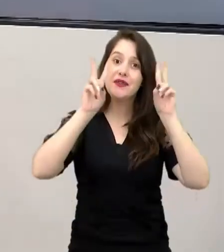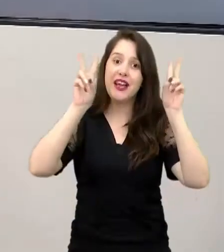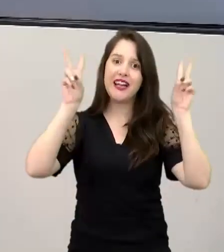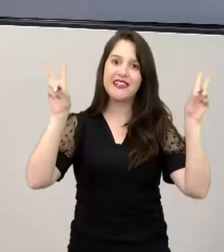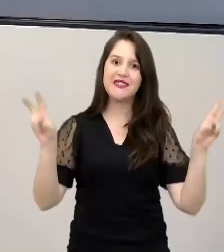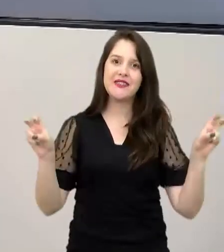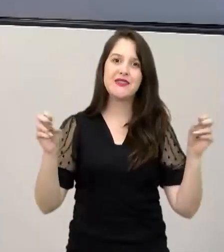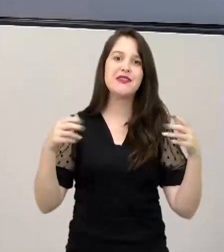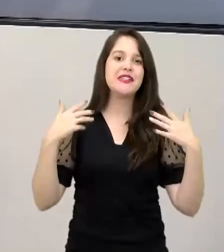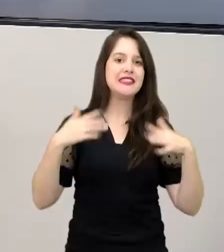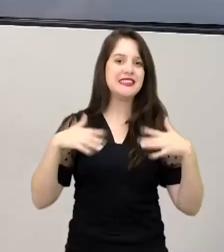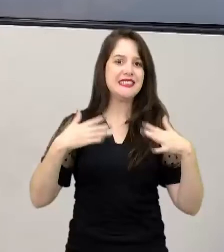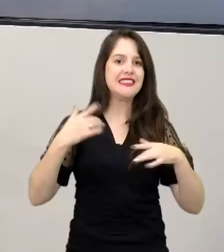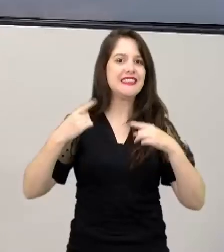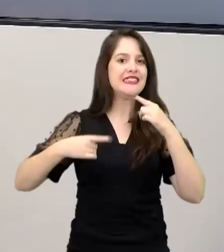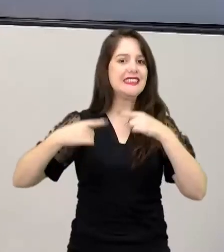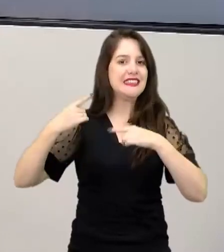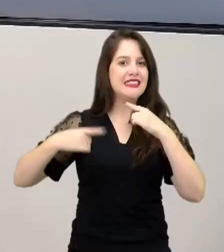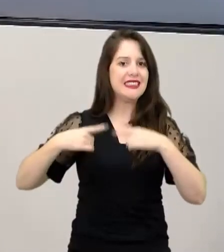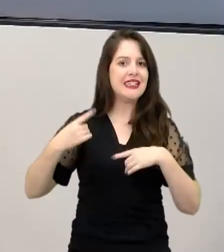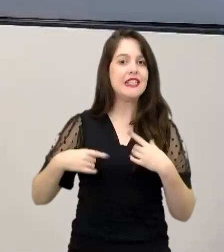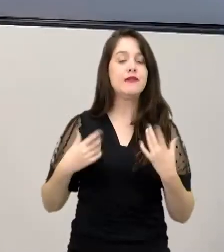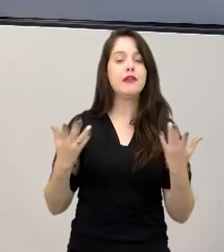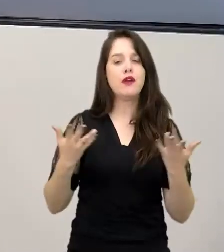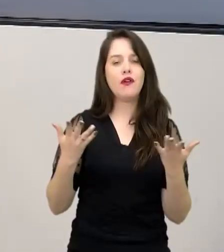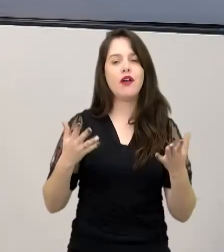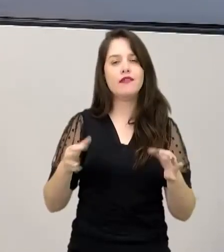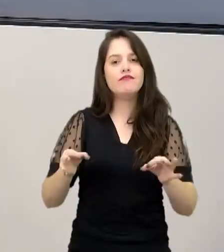rende bastante. Legal, A gente vai ficando por